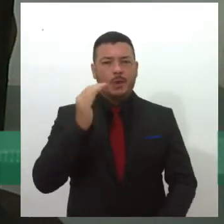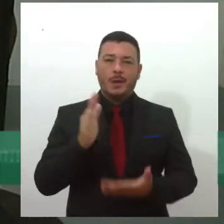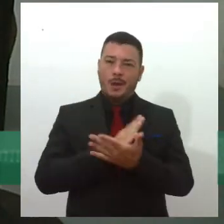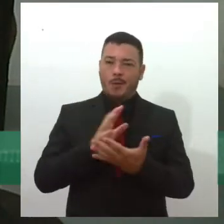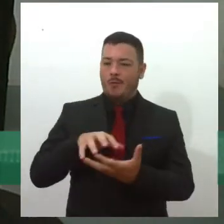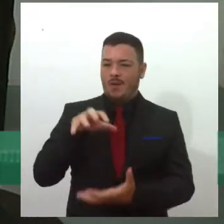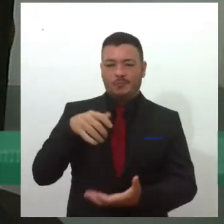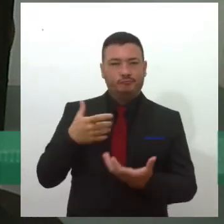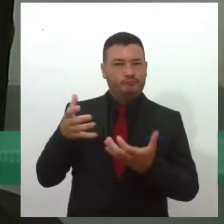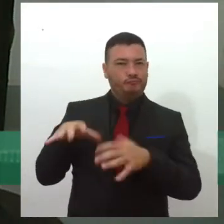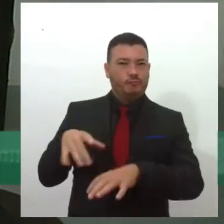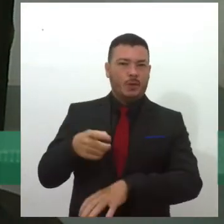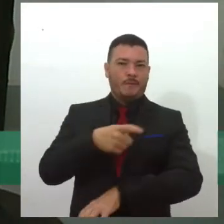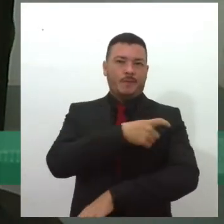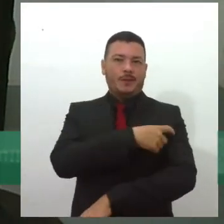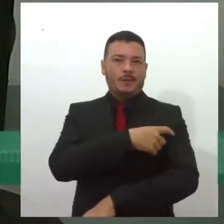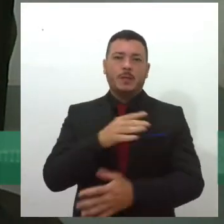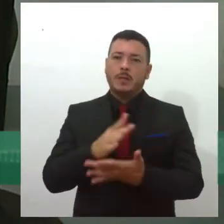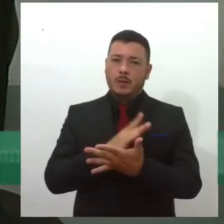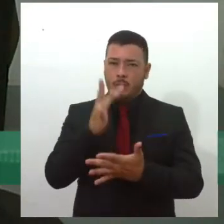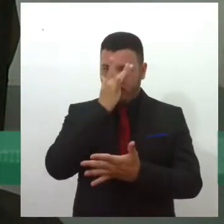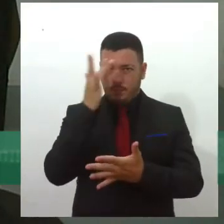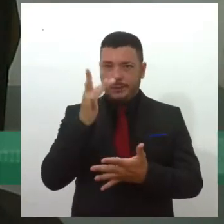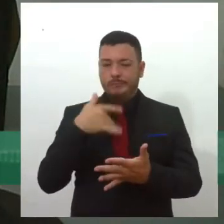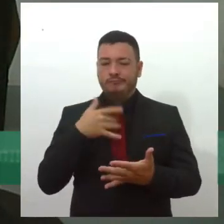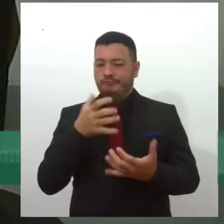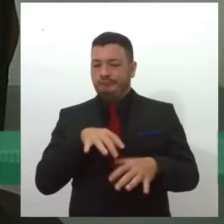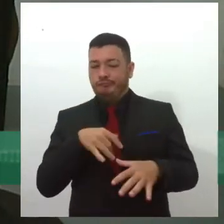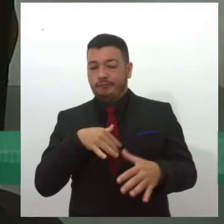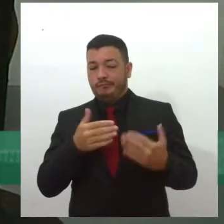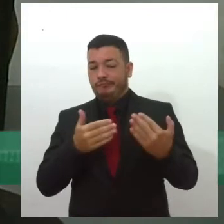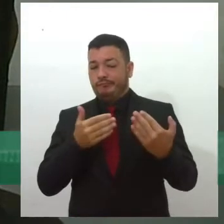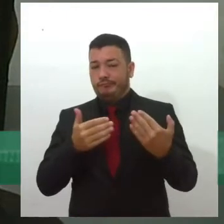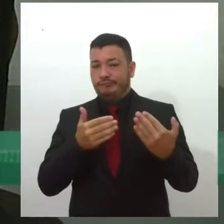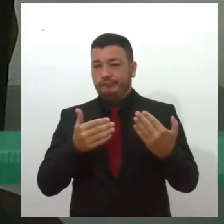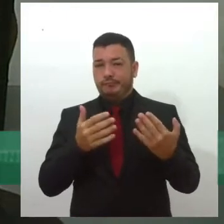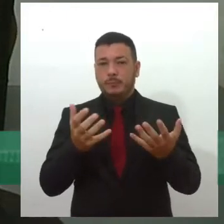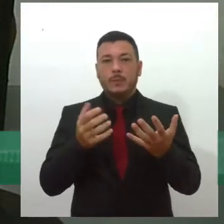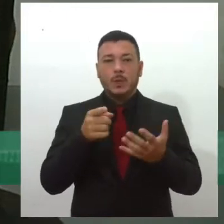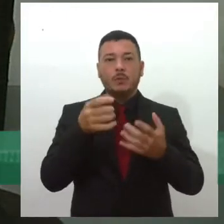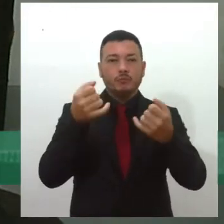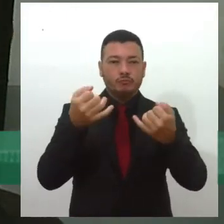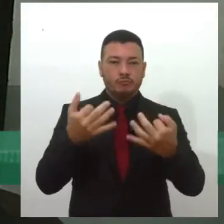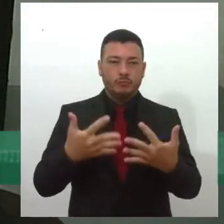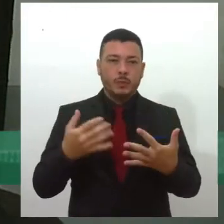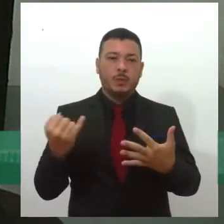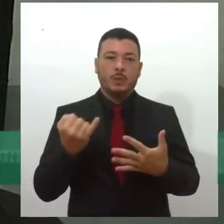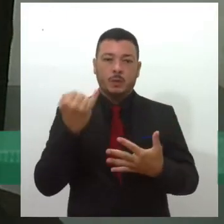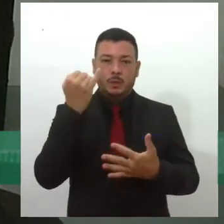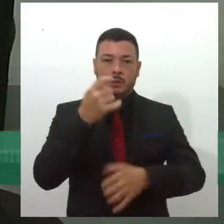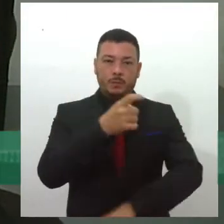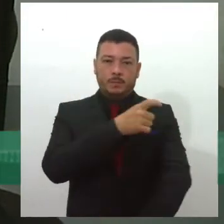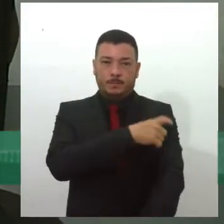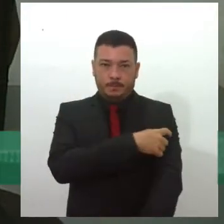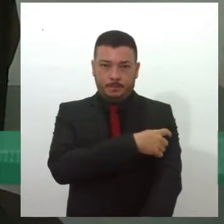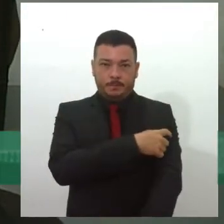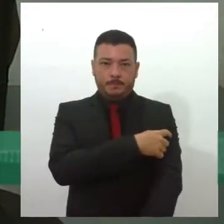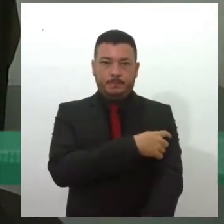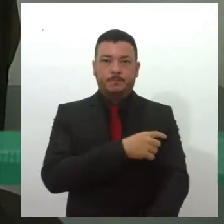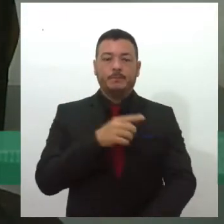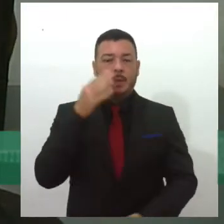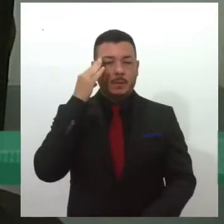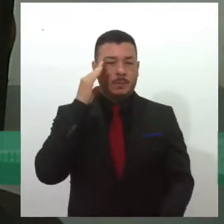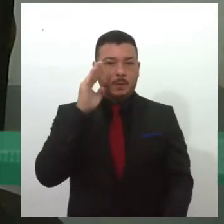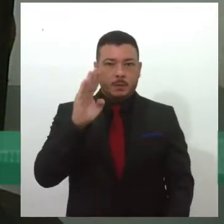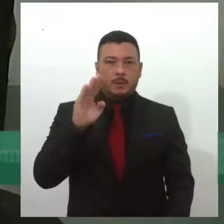ainda são e algumas pessoas também resistentes à vacina. Queria que você falasse da importância aí dessa imunização,